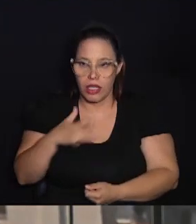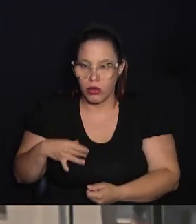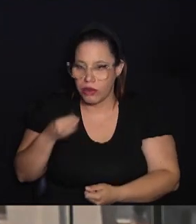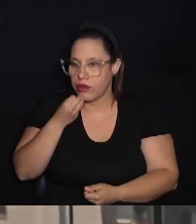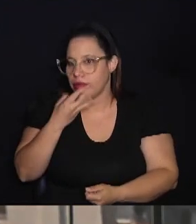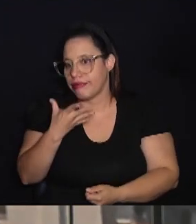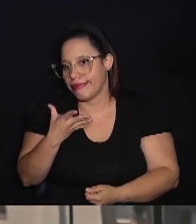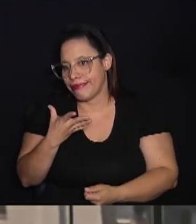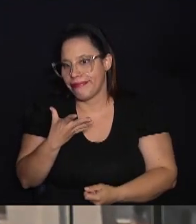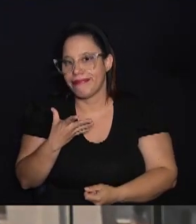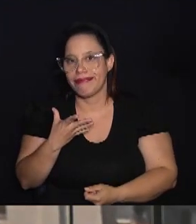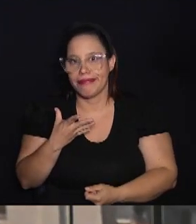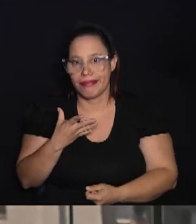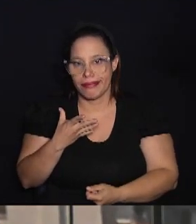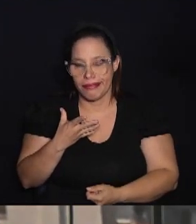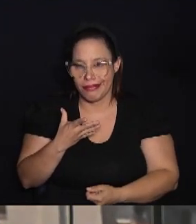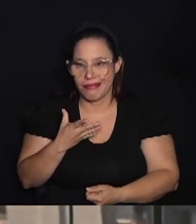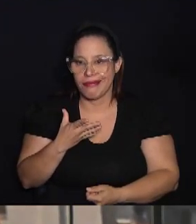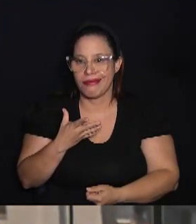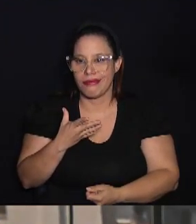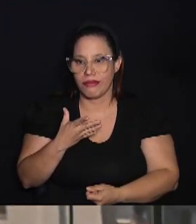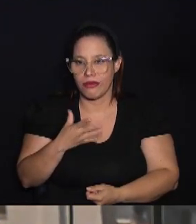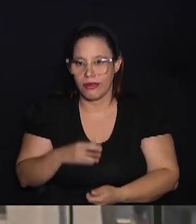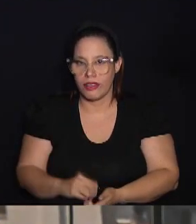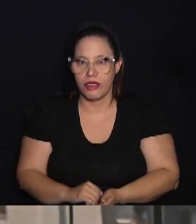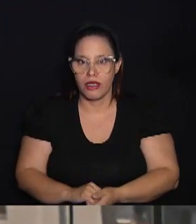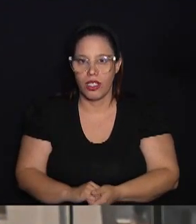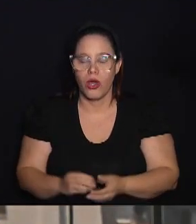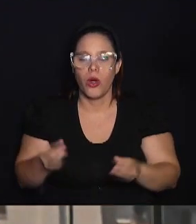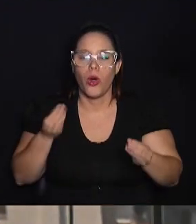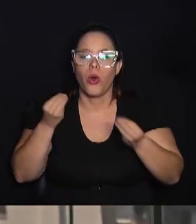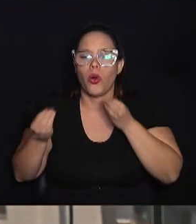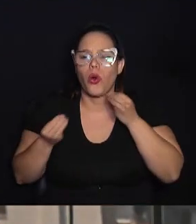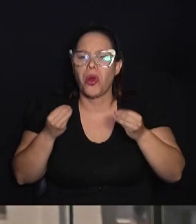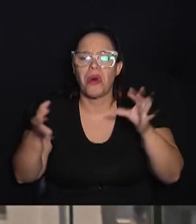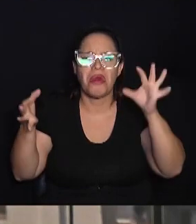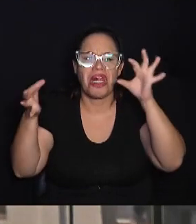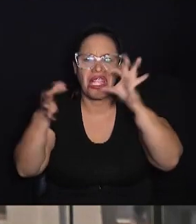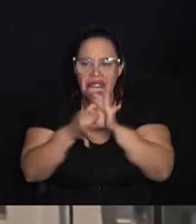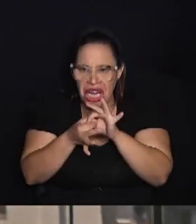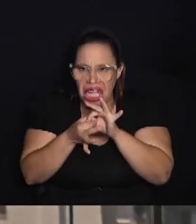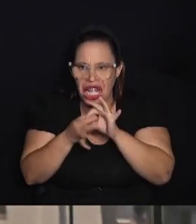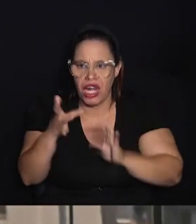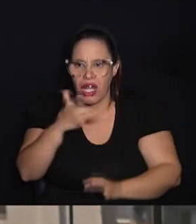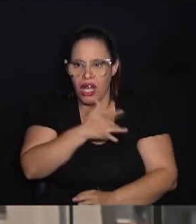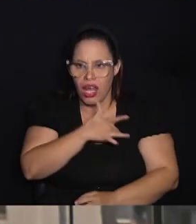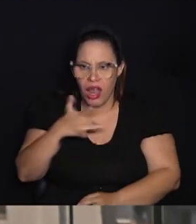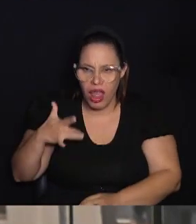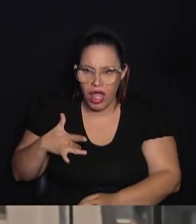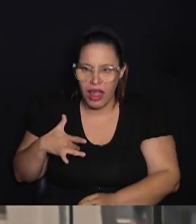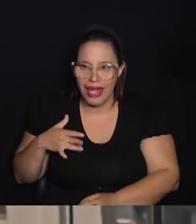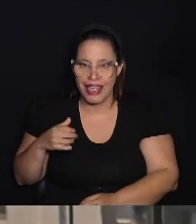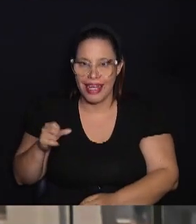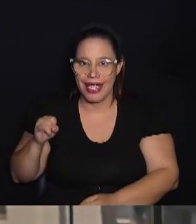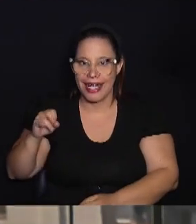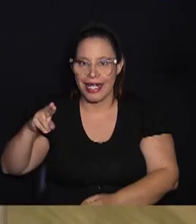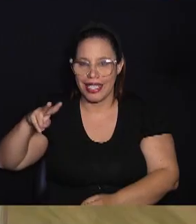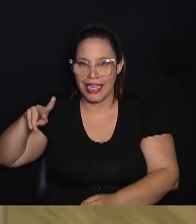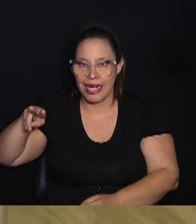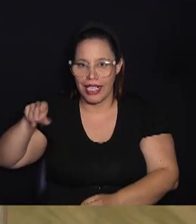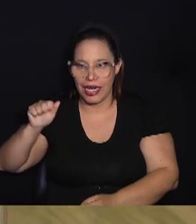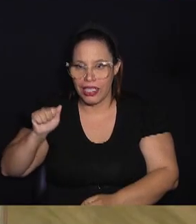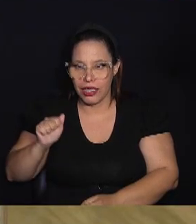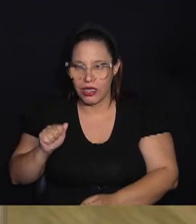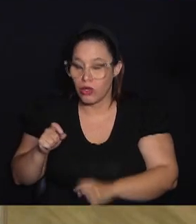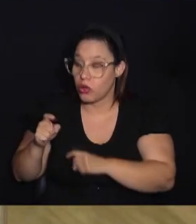consequentemente de saúde Então como integrar a saúde integrada na nossa rotina